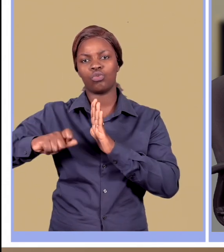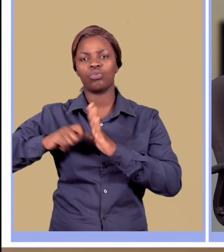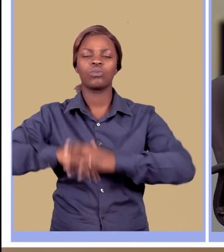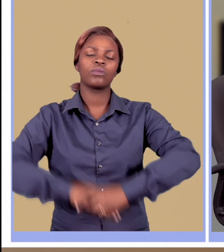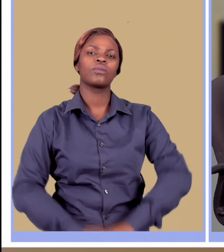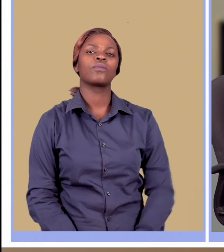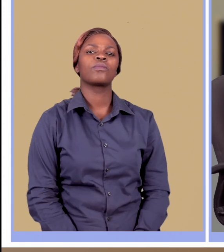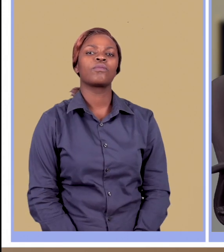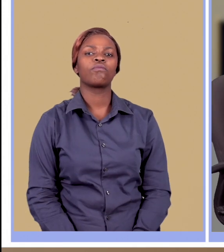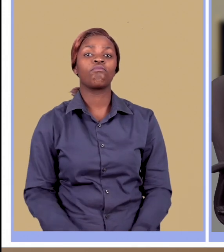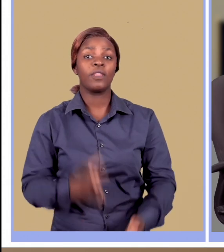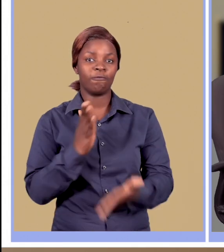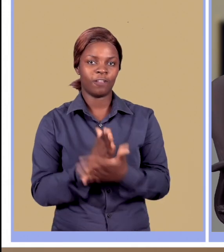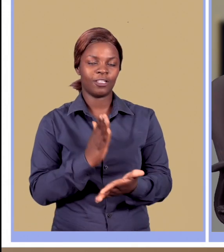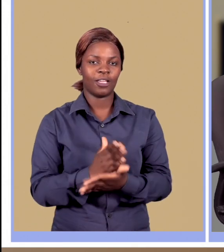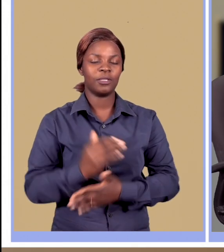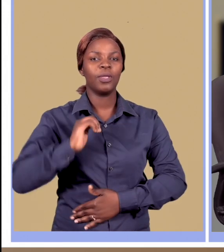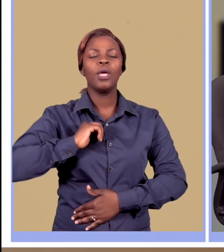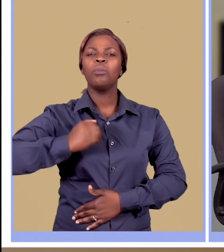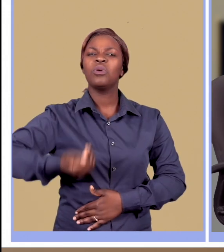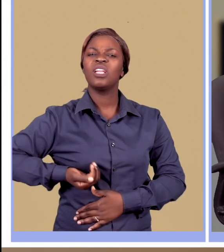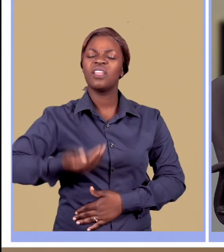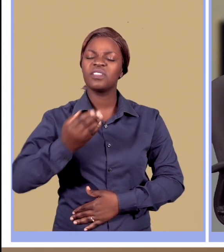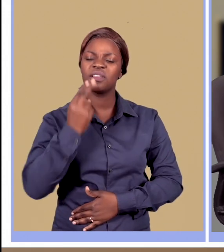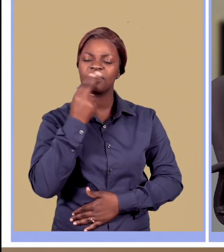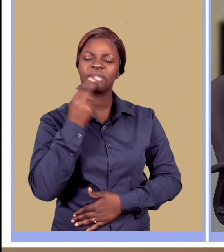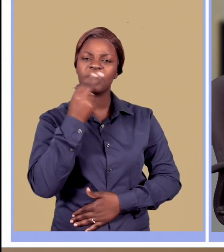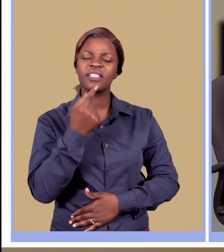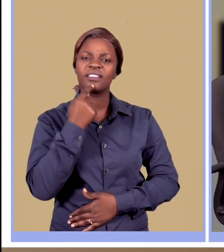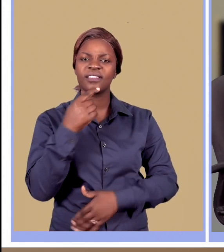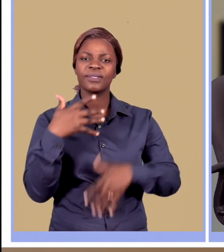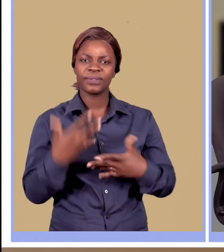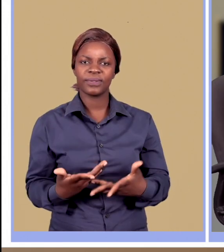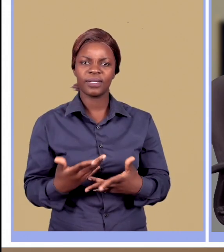nacional. Exatamente. Bom, a doutora Fárida mencionou que